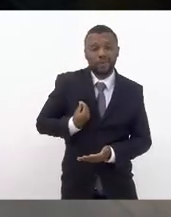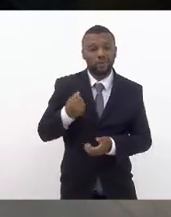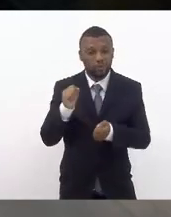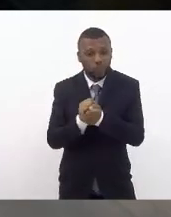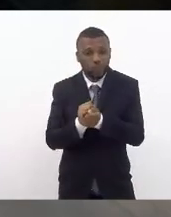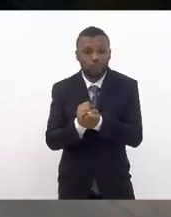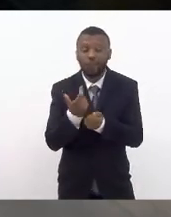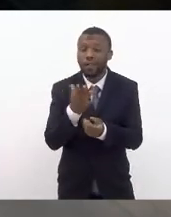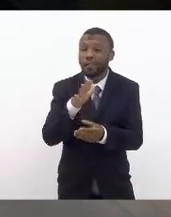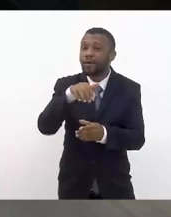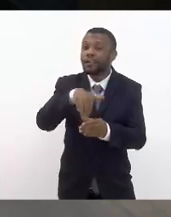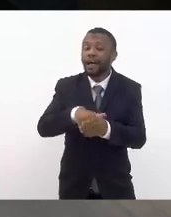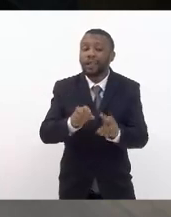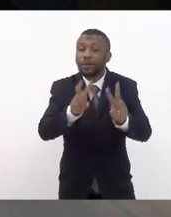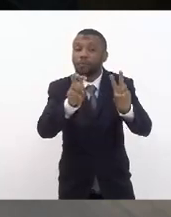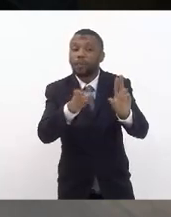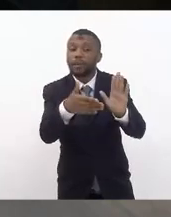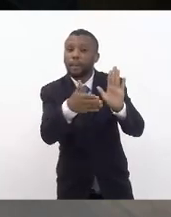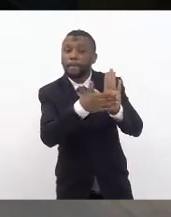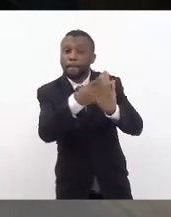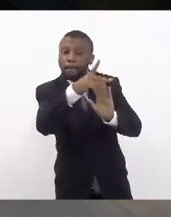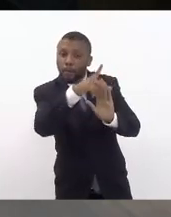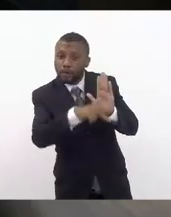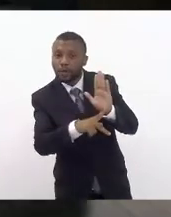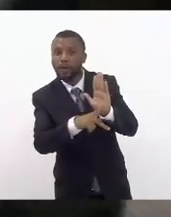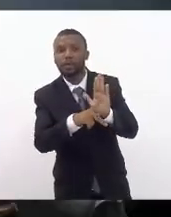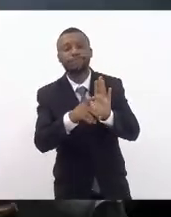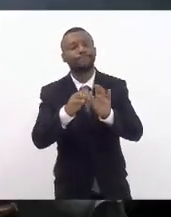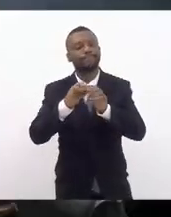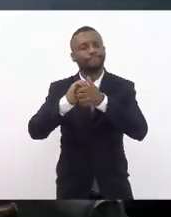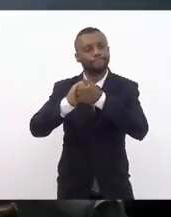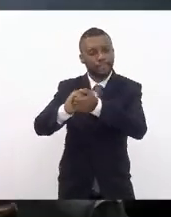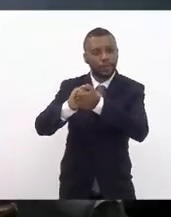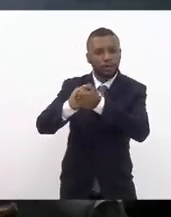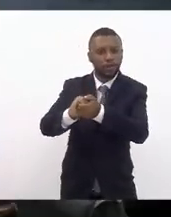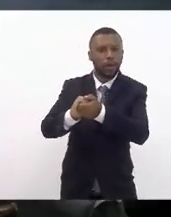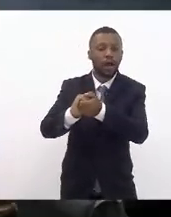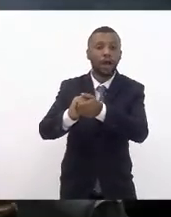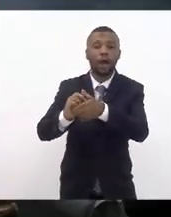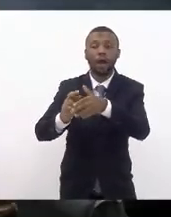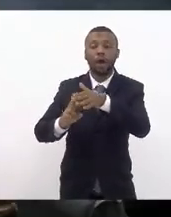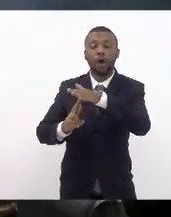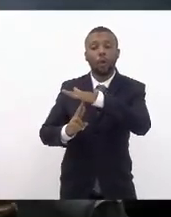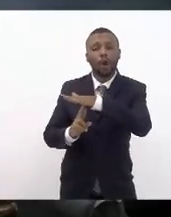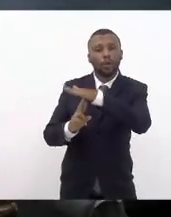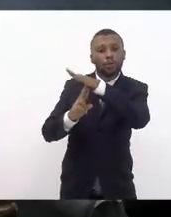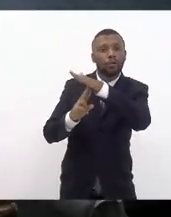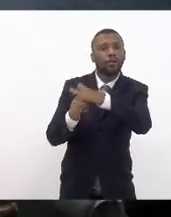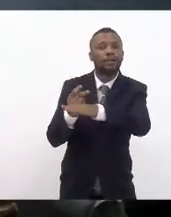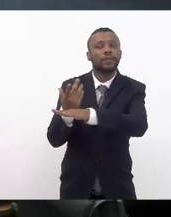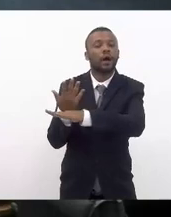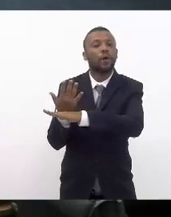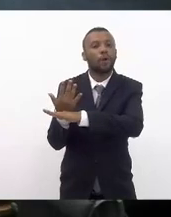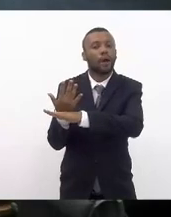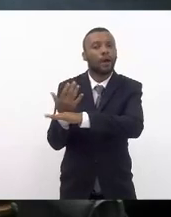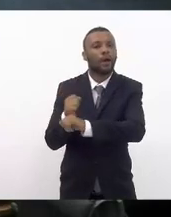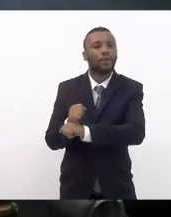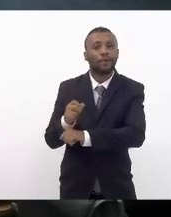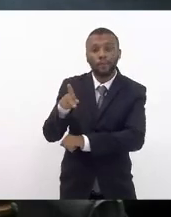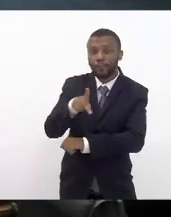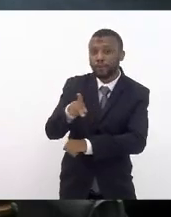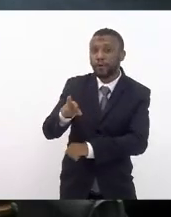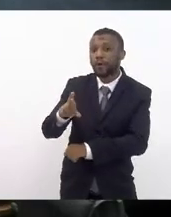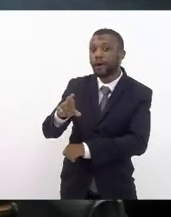a respeito desta matéria. Saudar o reitor da UERJ, professor